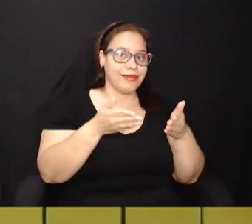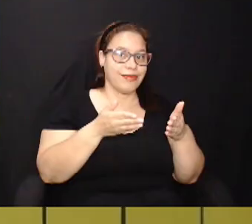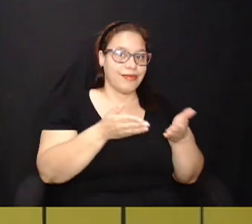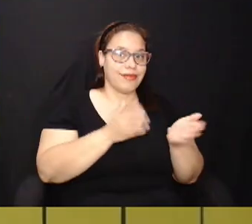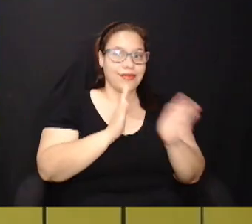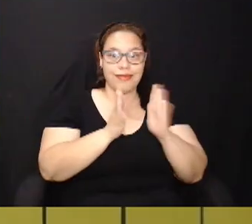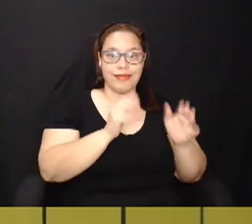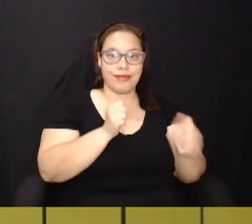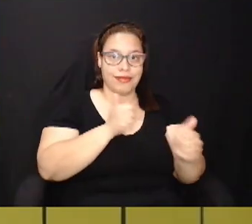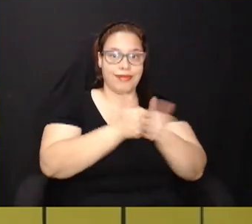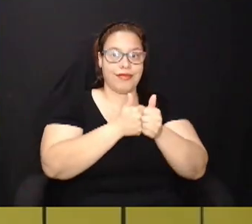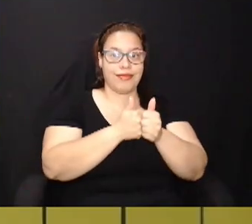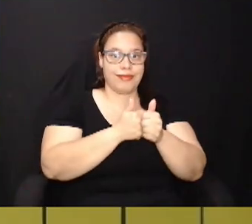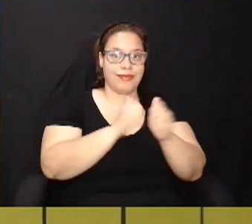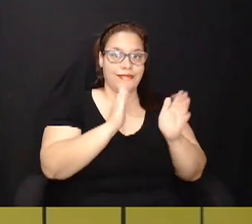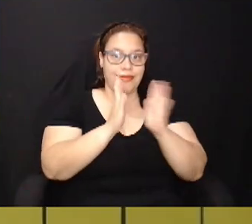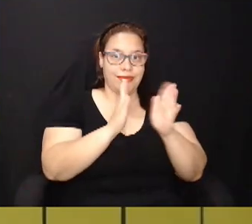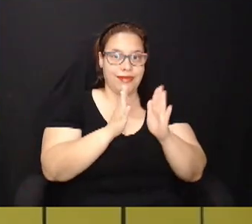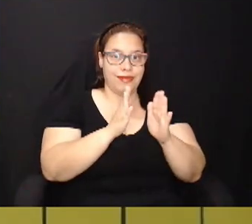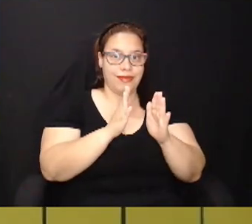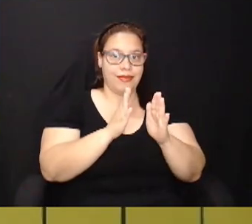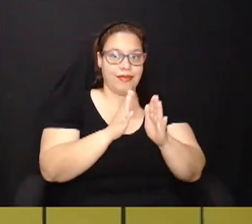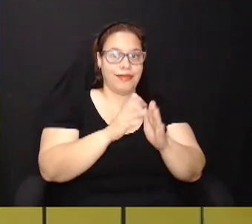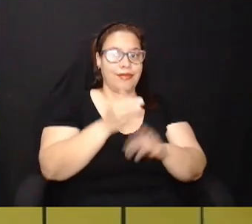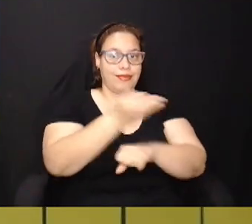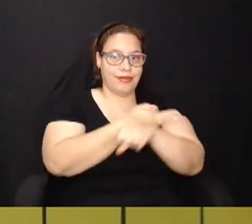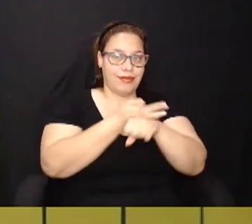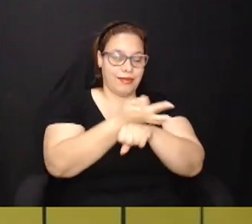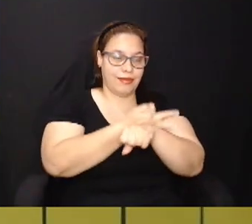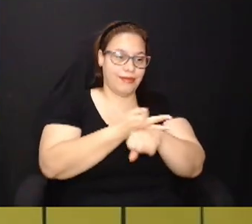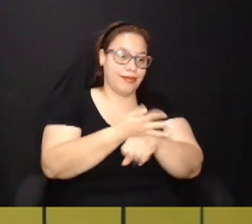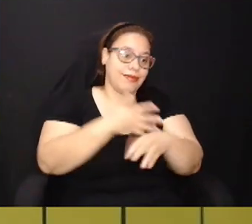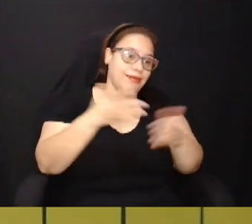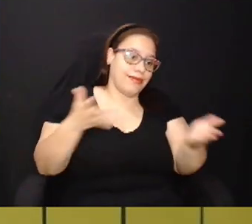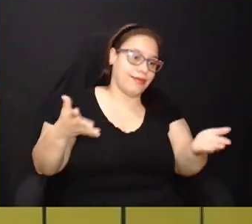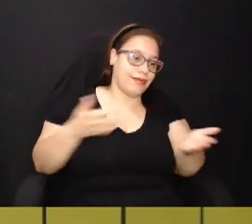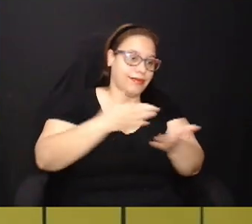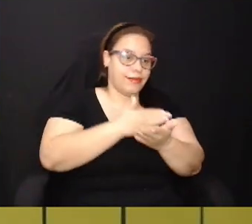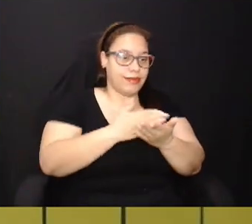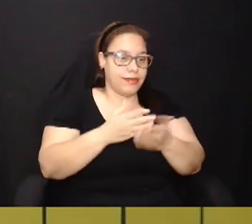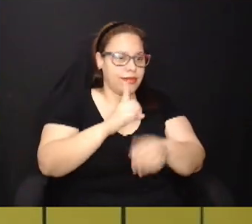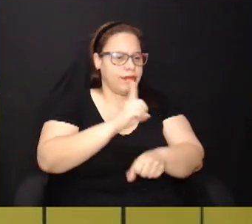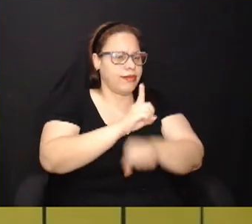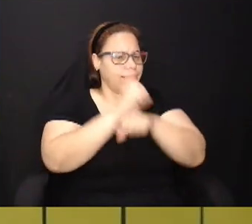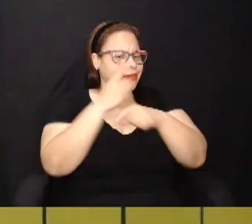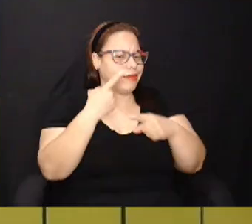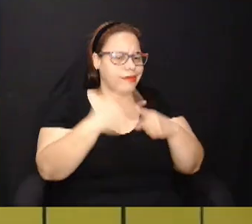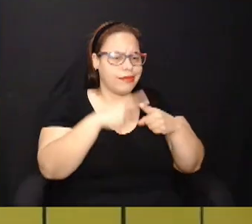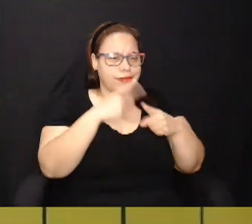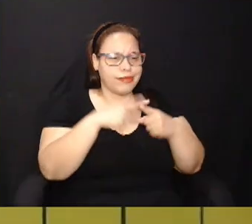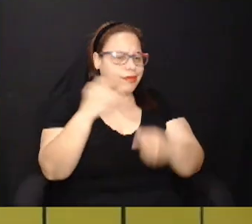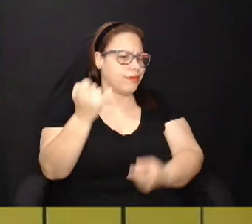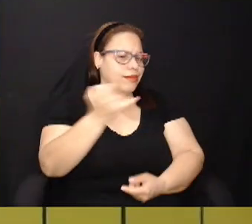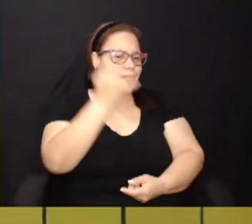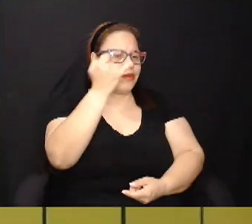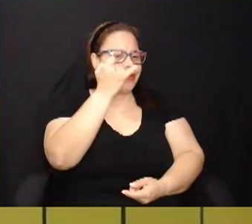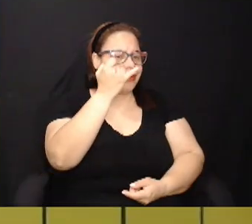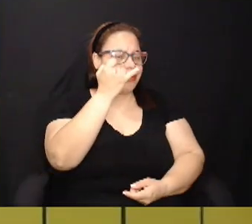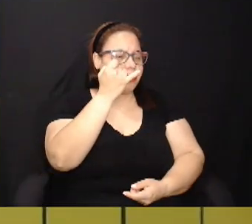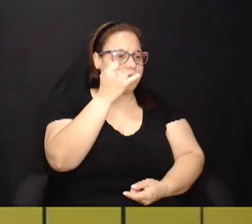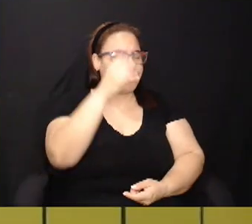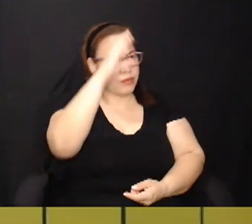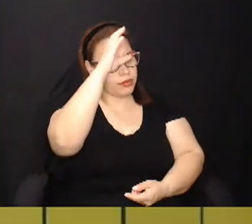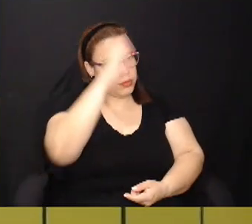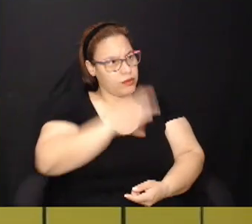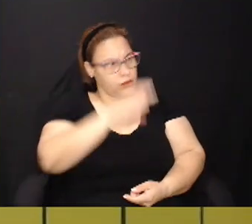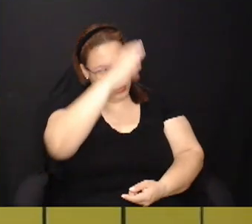aproximando do período de férias, né? Então, para começar, doutor, por que é tão importante que os passageiros conheçam